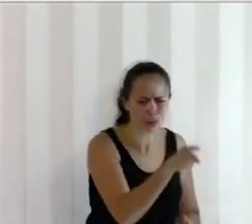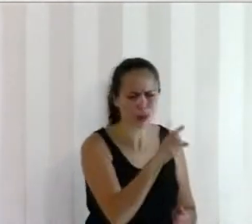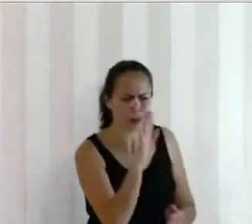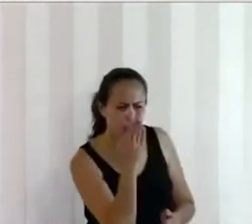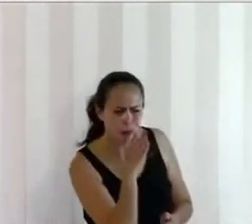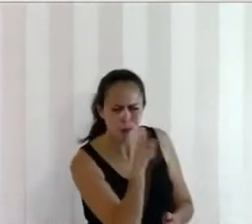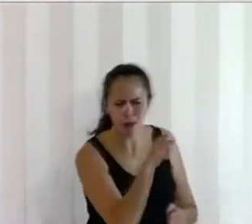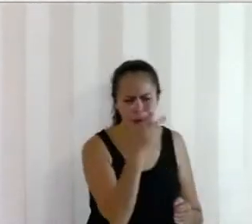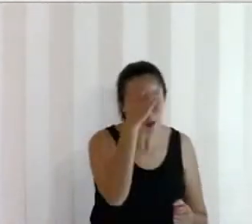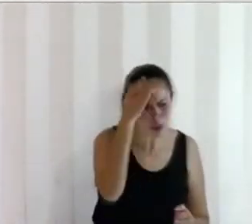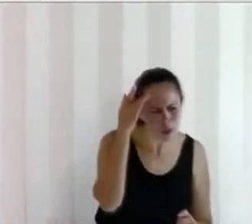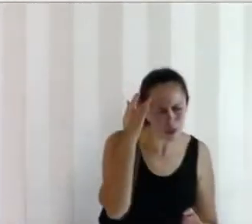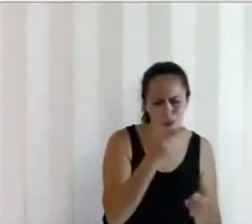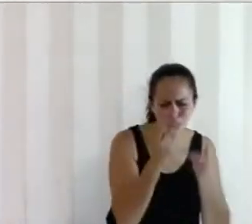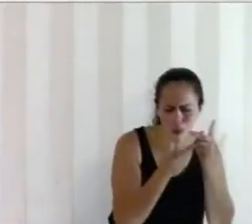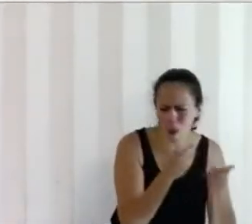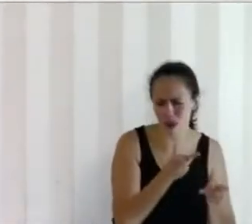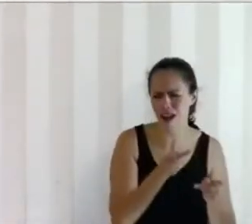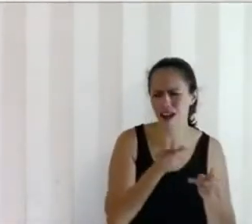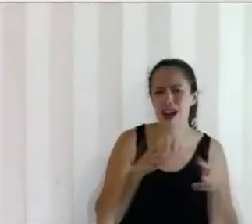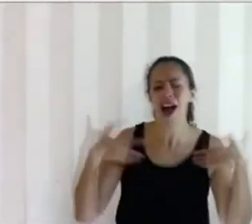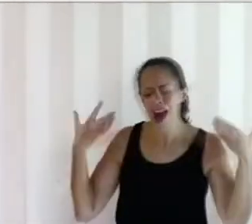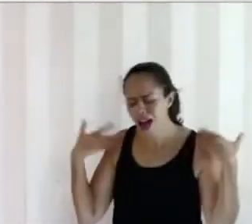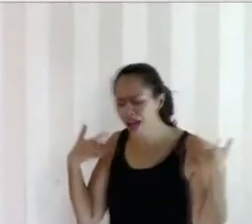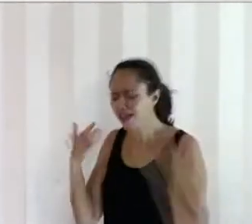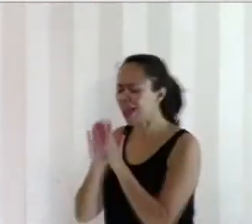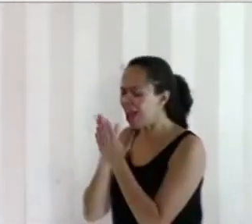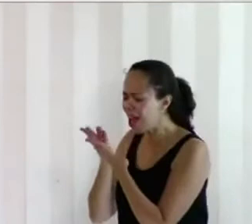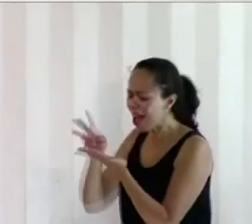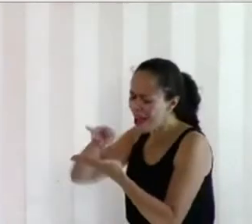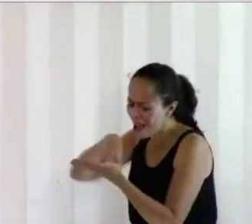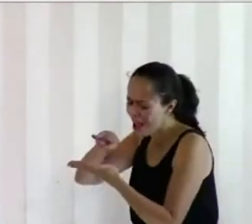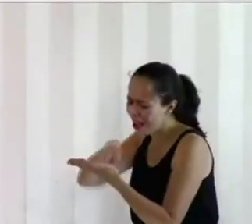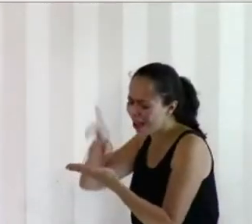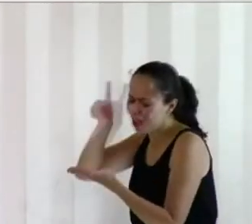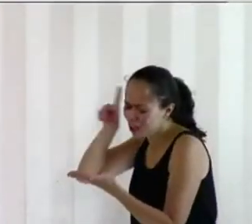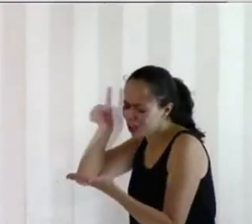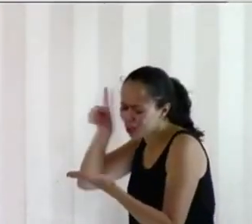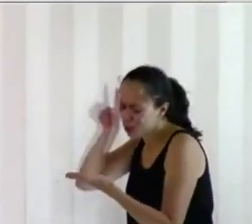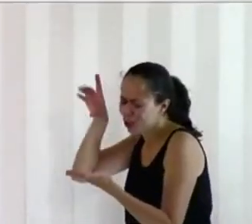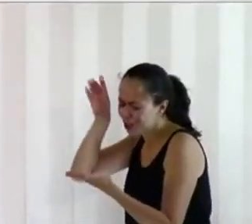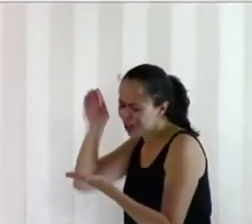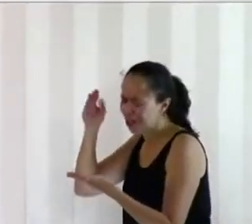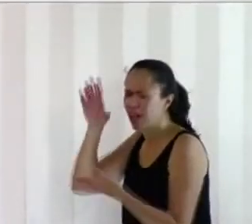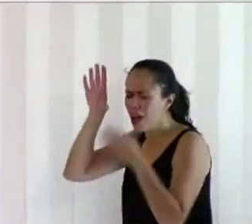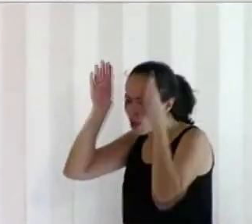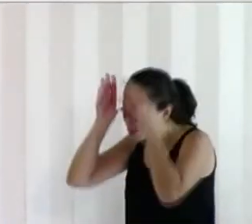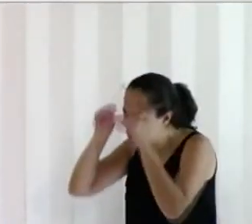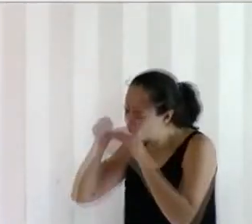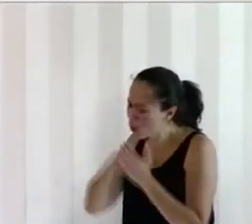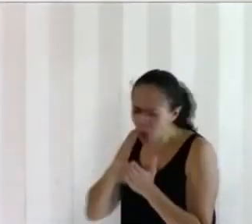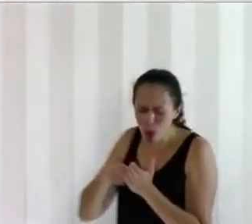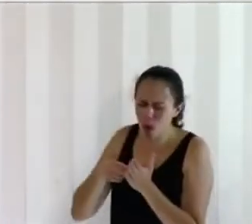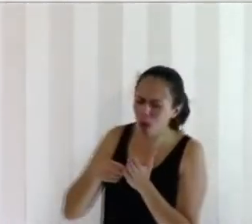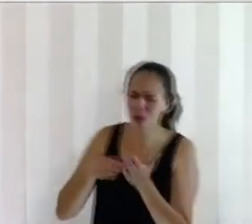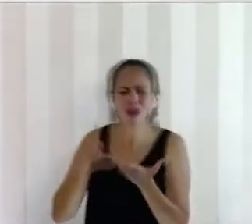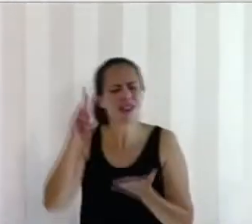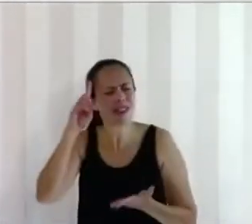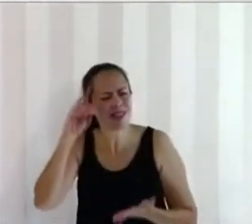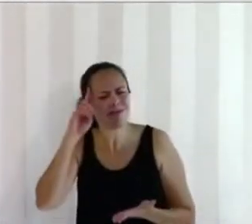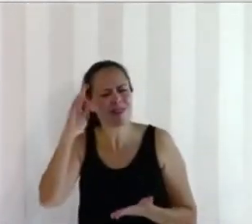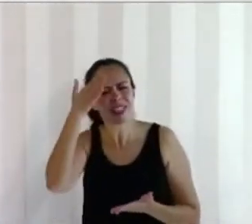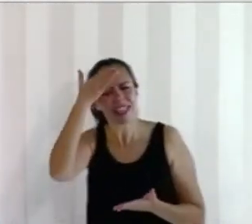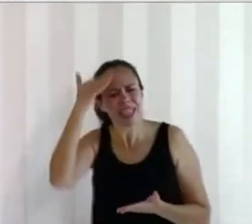isso. A lei é para nós motivo de alegria, não é motivo de obedecer com a testa